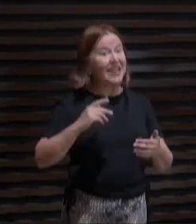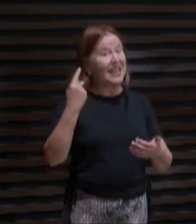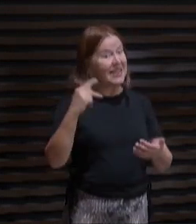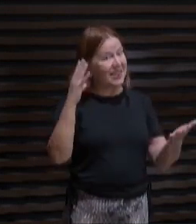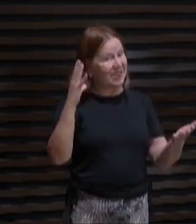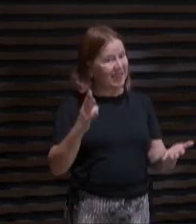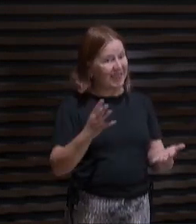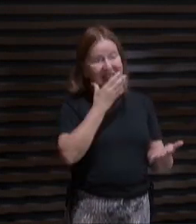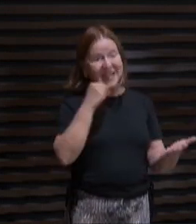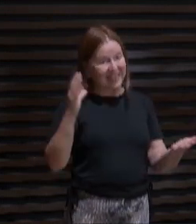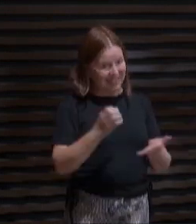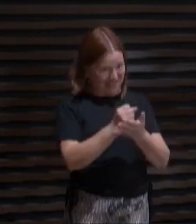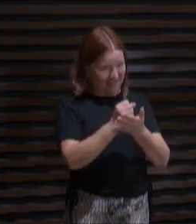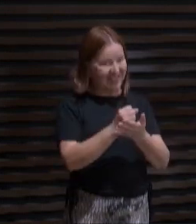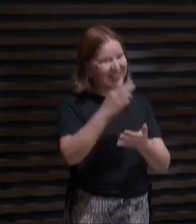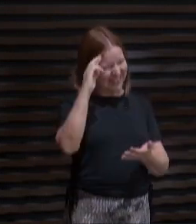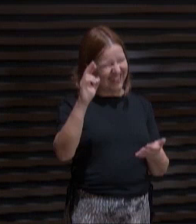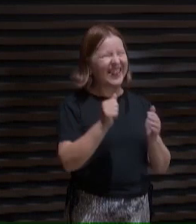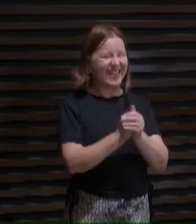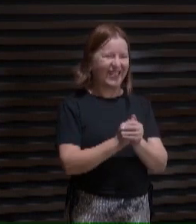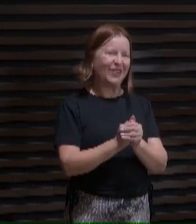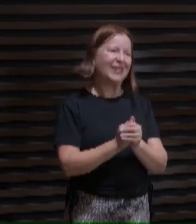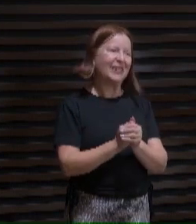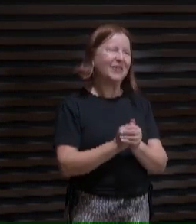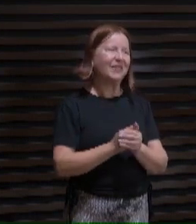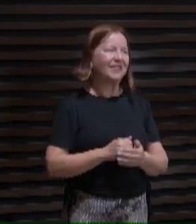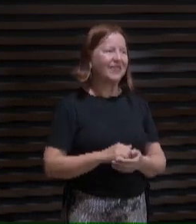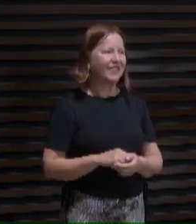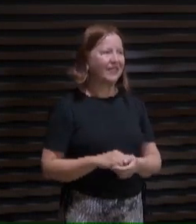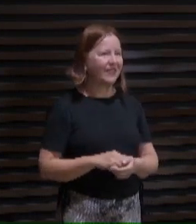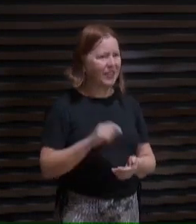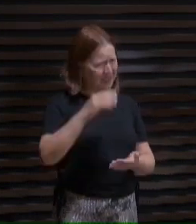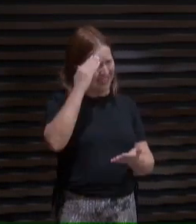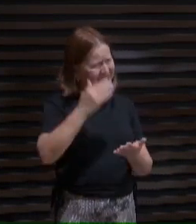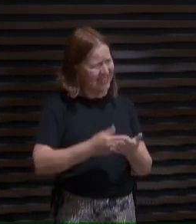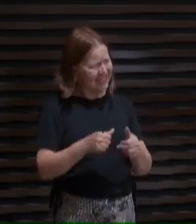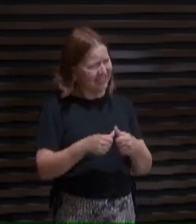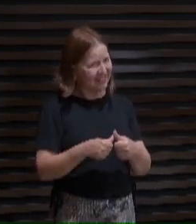Salvador e Senhor? Você crê nisso?